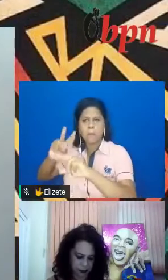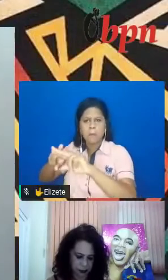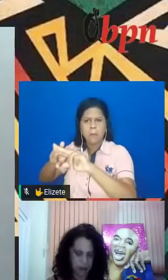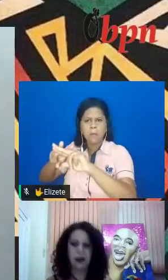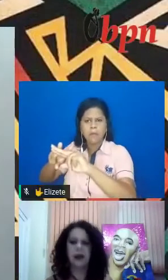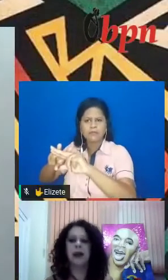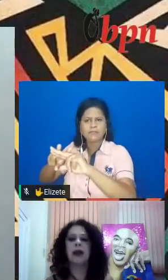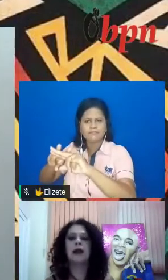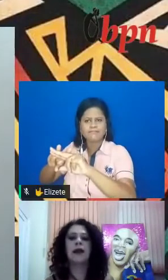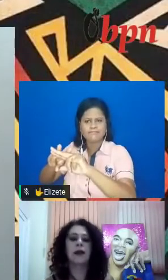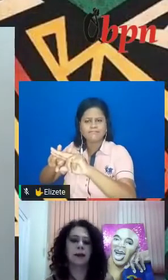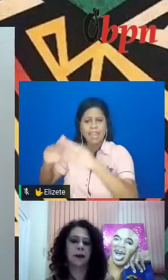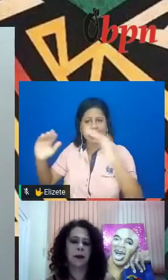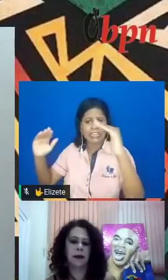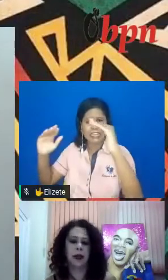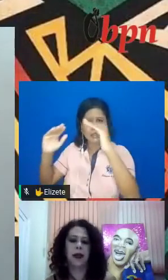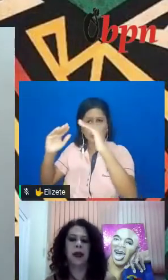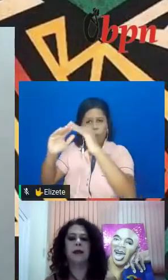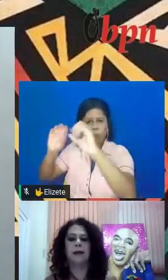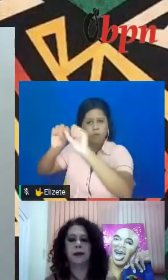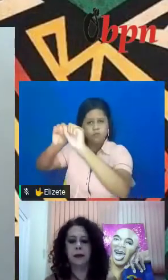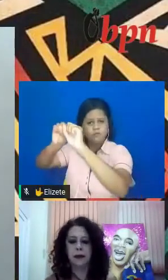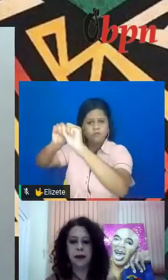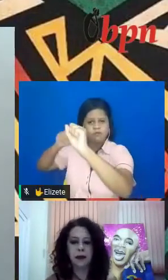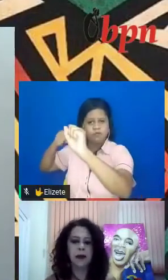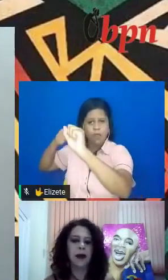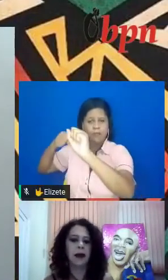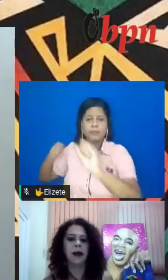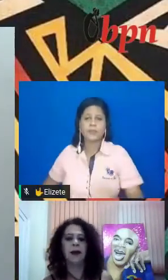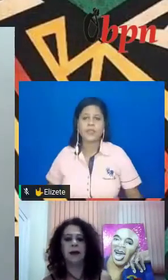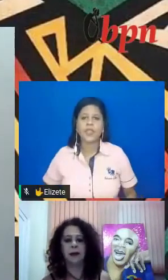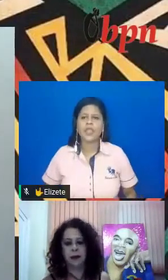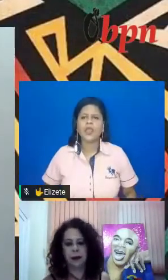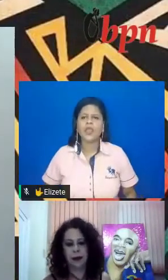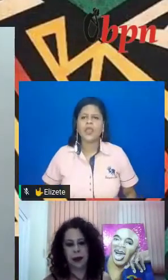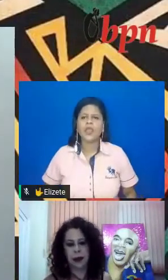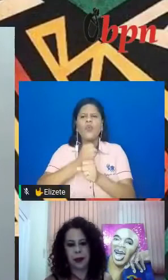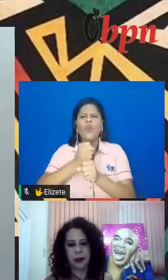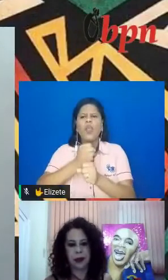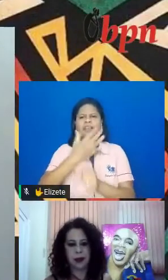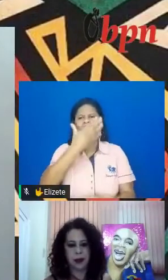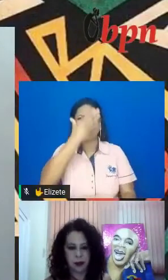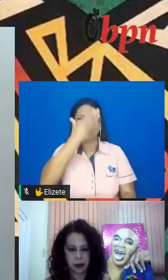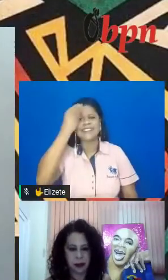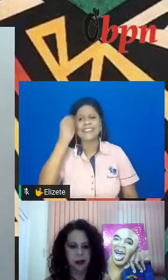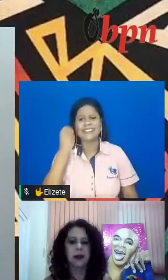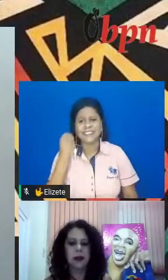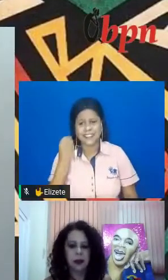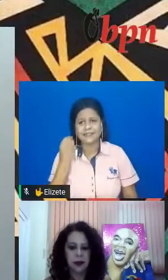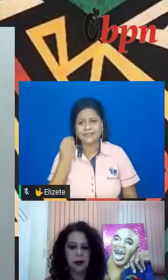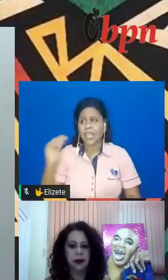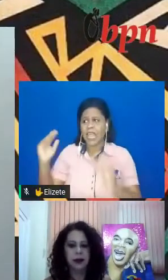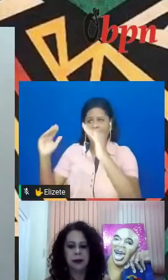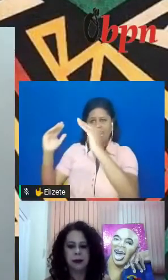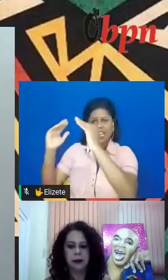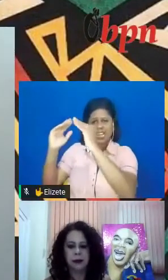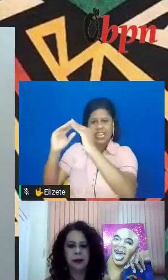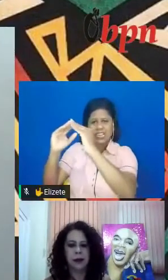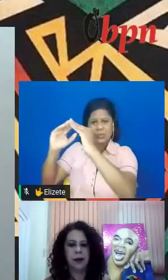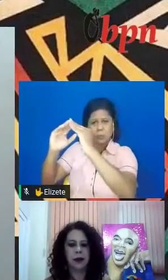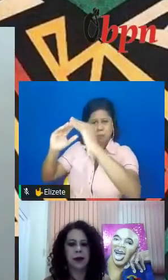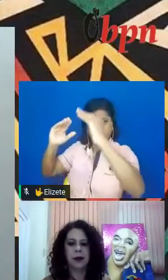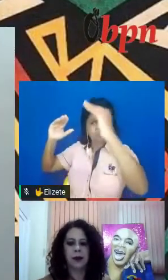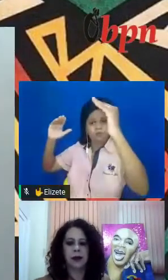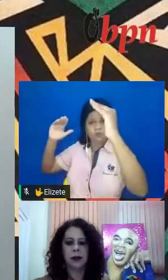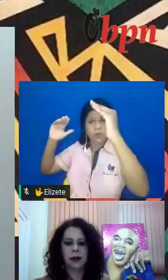qual, eu digo, a nossa escrevivência não é para adormecê-los da Casa Grande, e sim para acordá-los dos seus